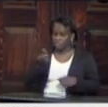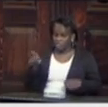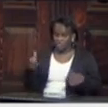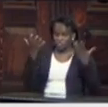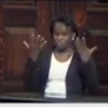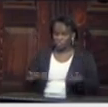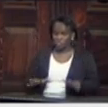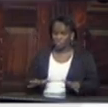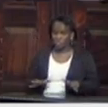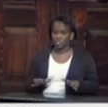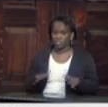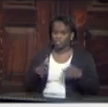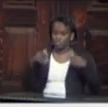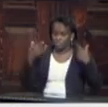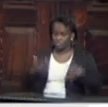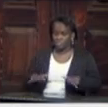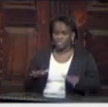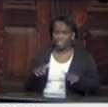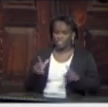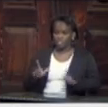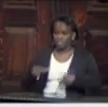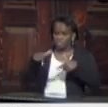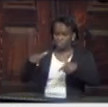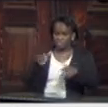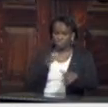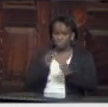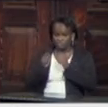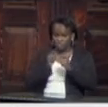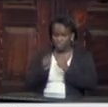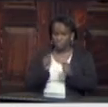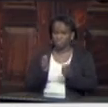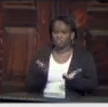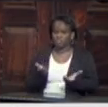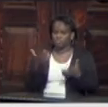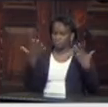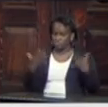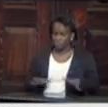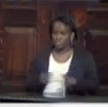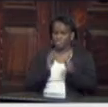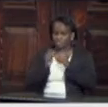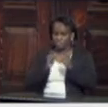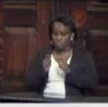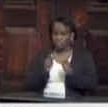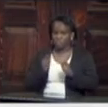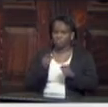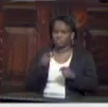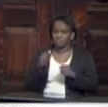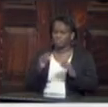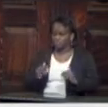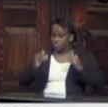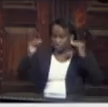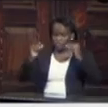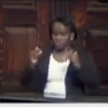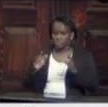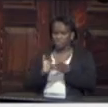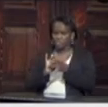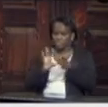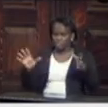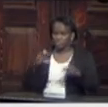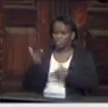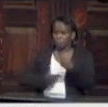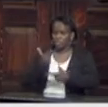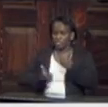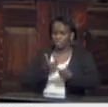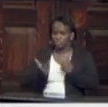não querem o diploma de jornalista e não querem o jornalista como alguém livre para